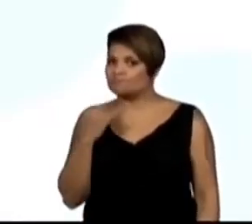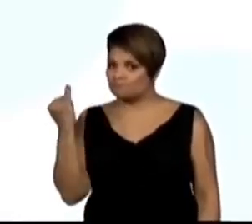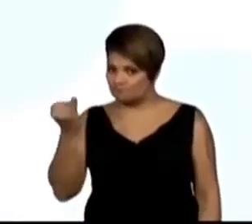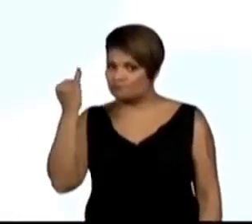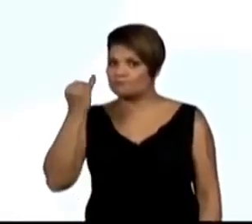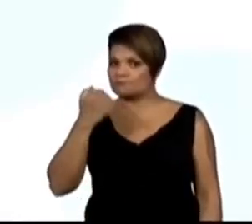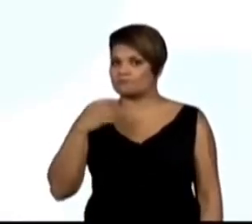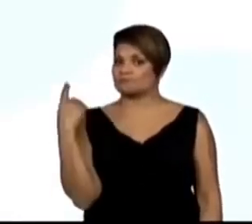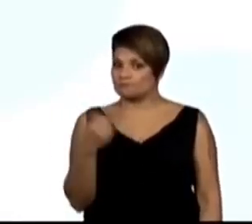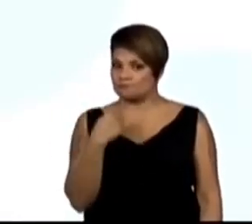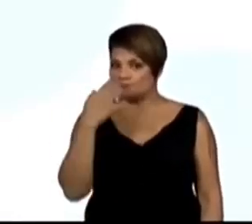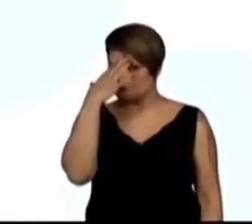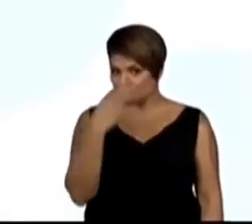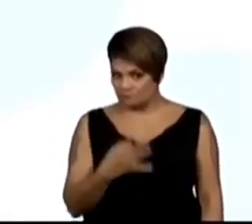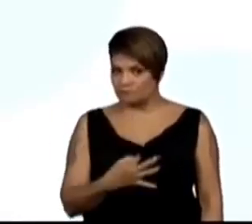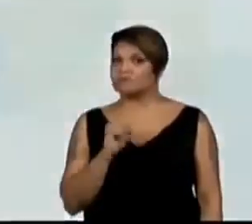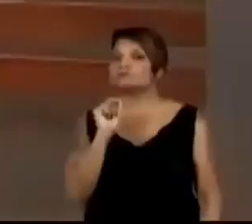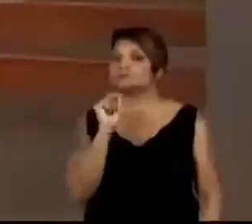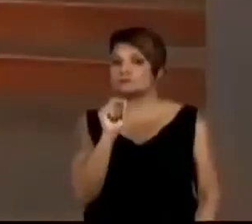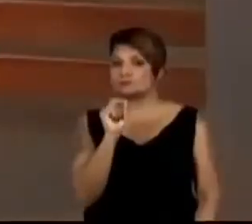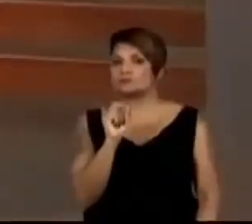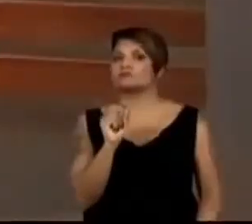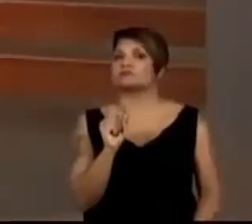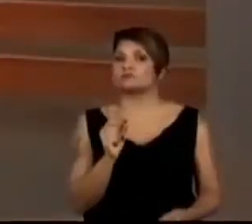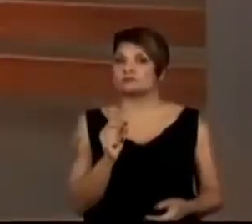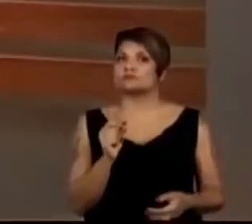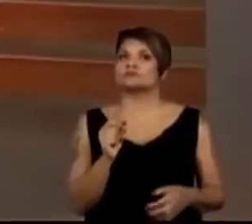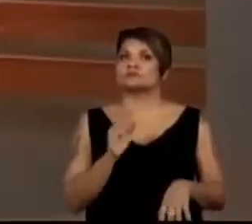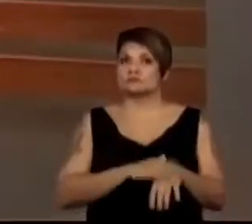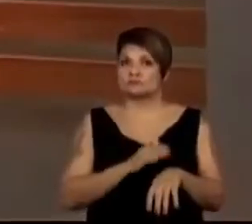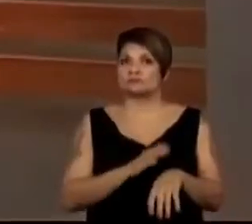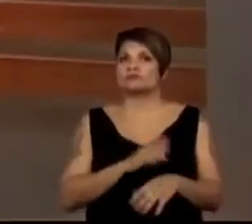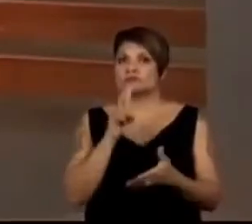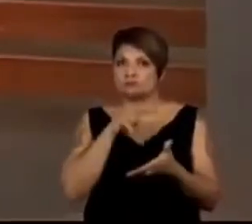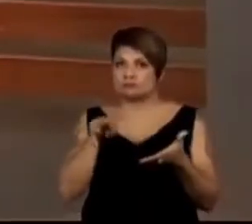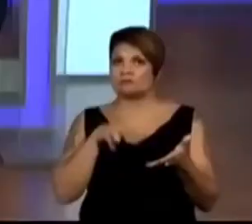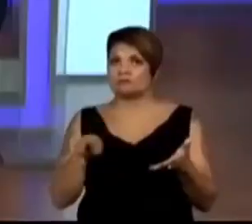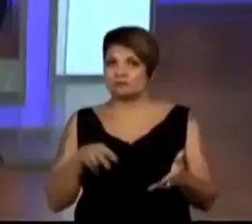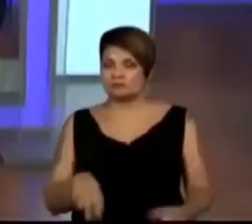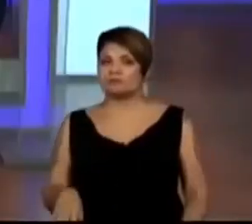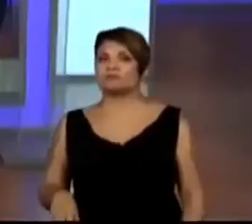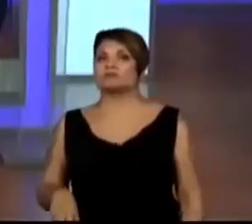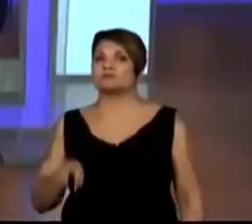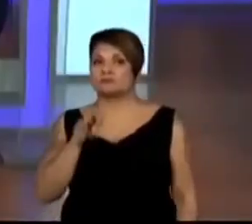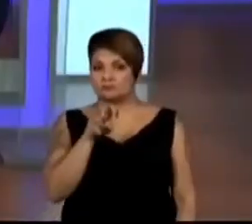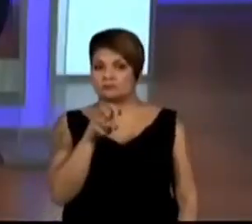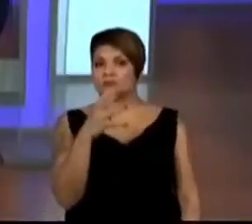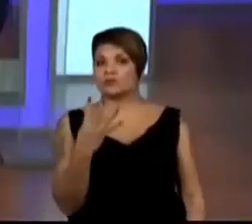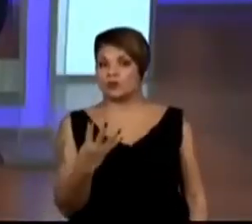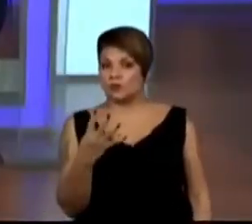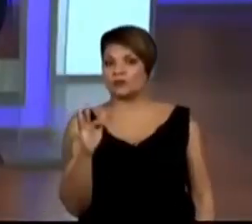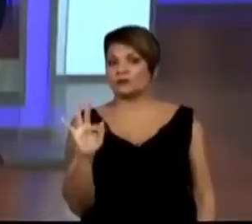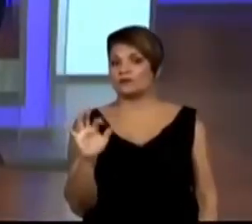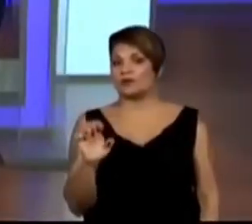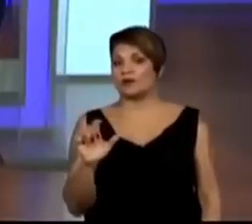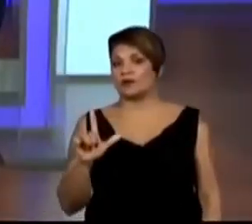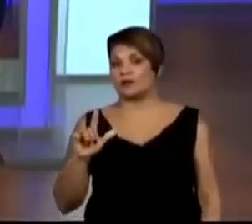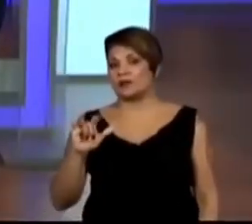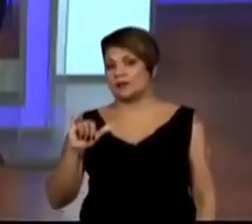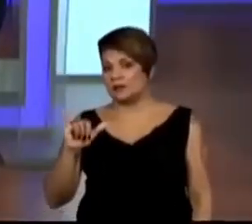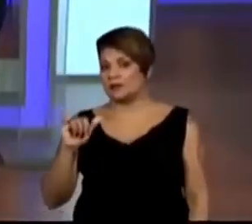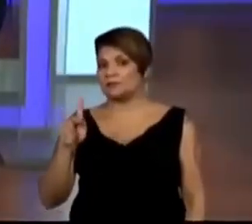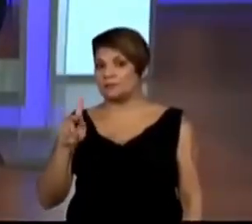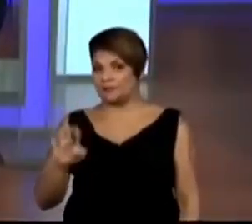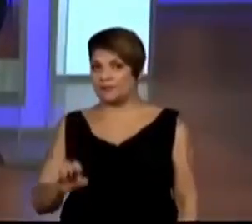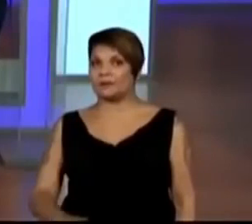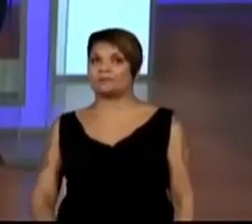gente compreender o que está sendo feito na situação com a leitura? Estou falando que é 54, é do Felipe. Então, aqui a gente